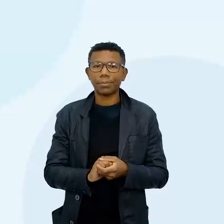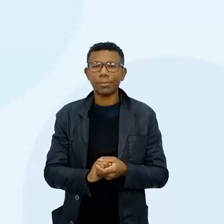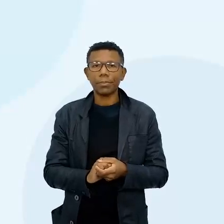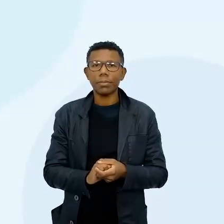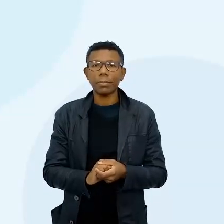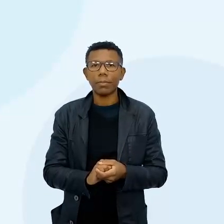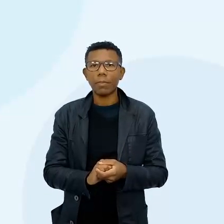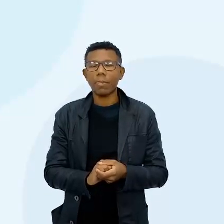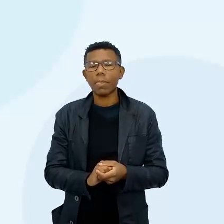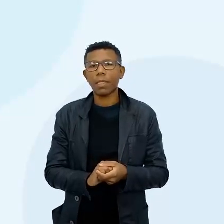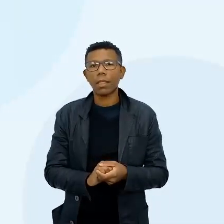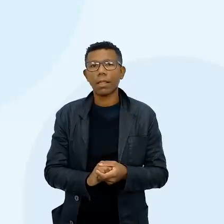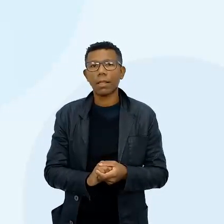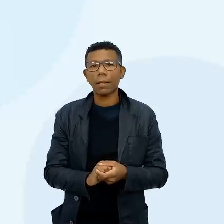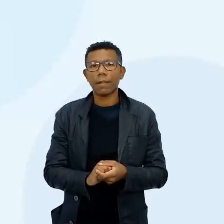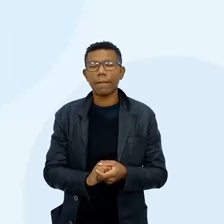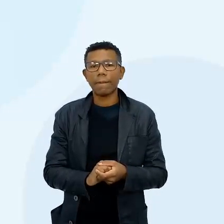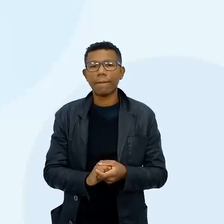slide.